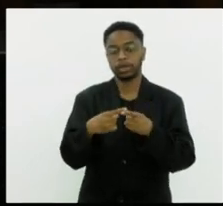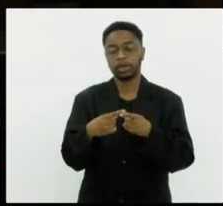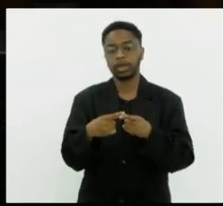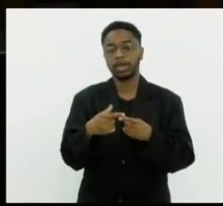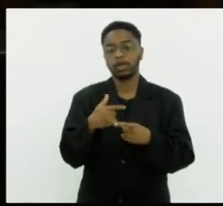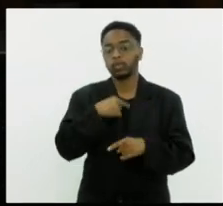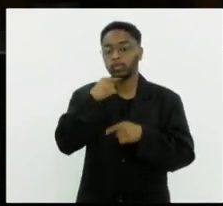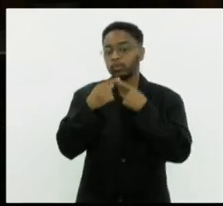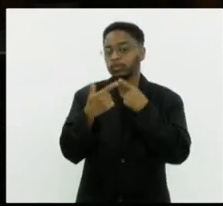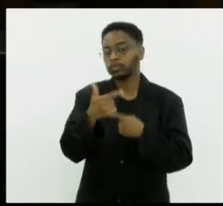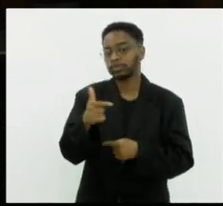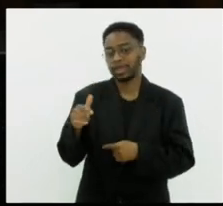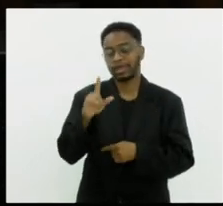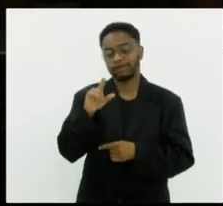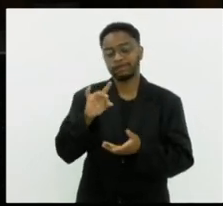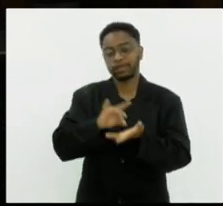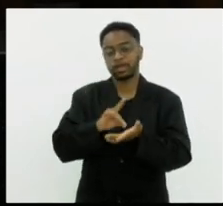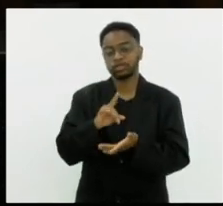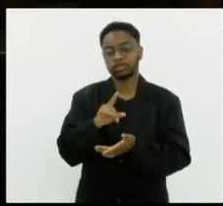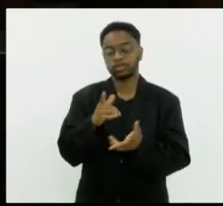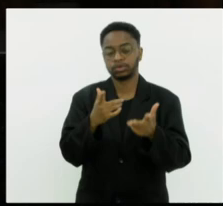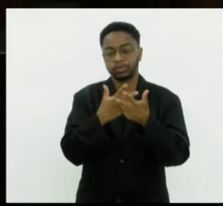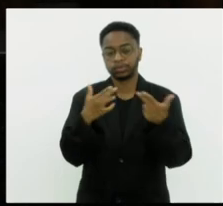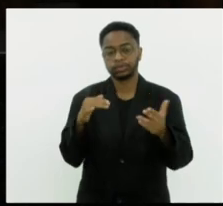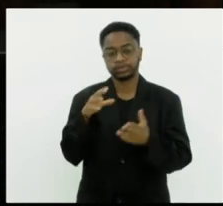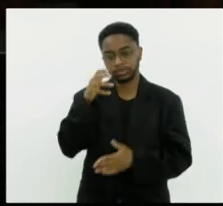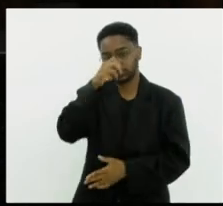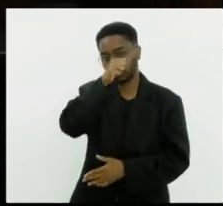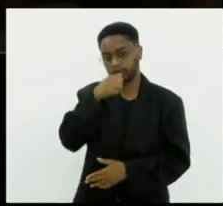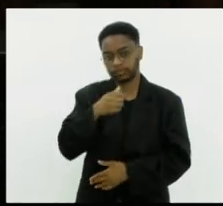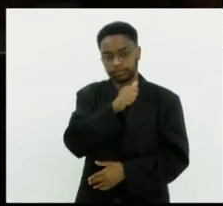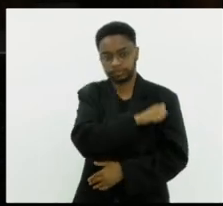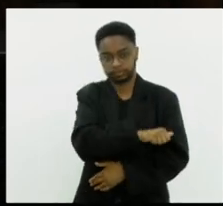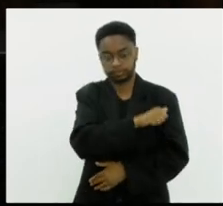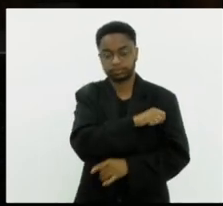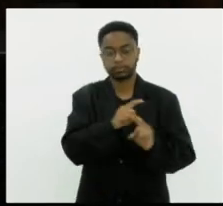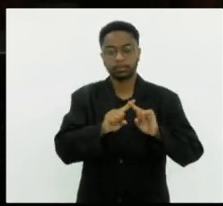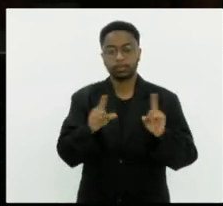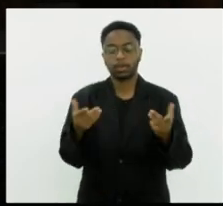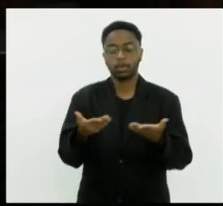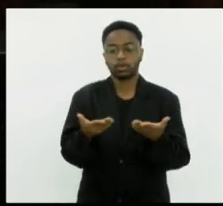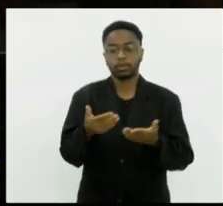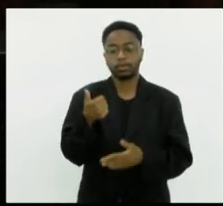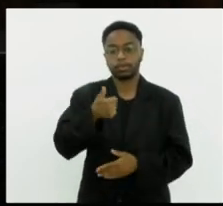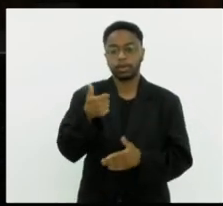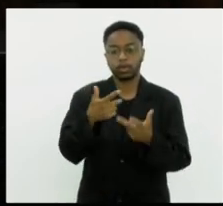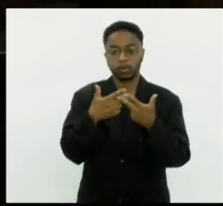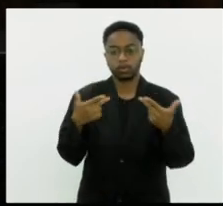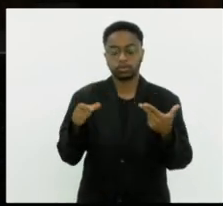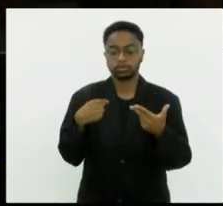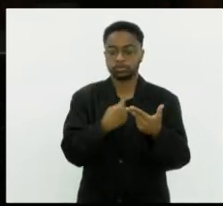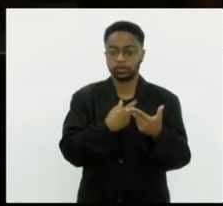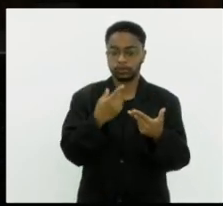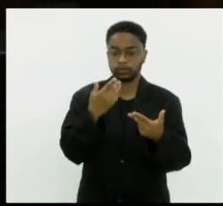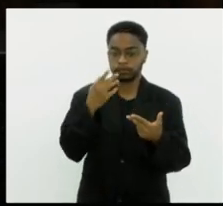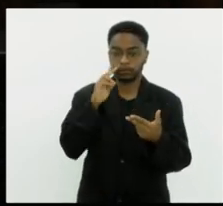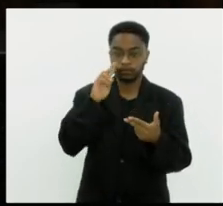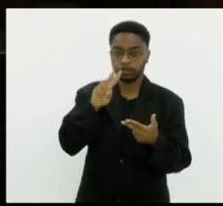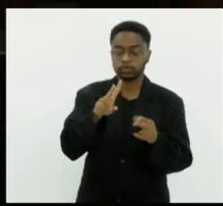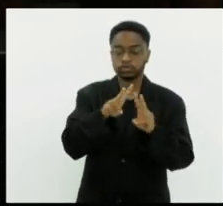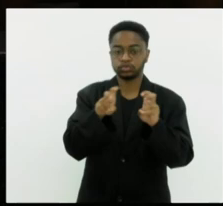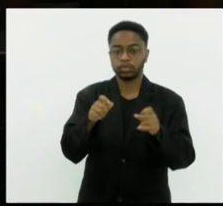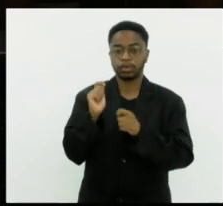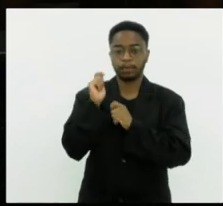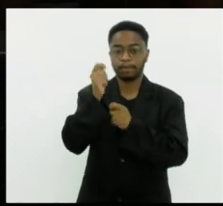que de fato salvaria o estado do Rio de Janeiro. E hoje, na primeira matéria, onde nós viemos tratando a respeito do